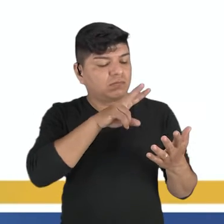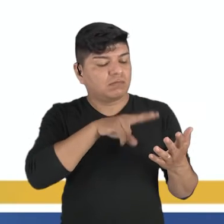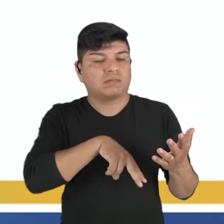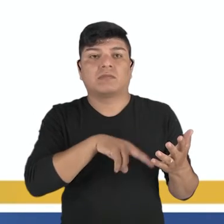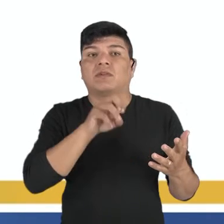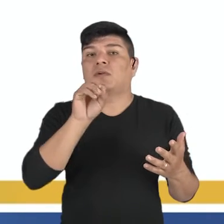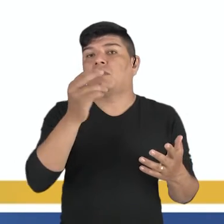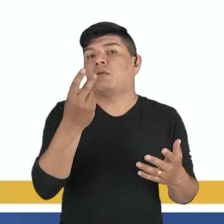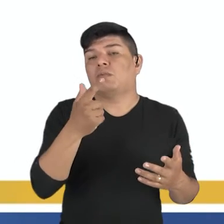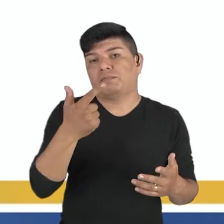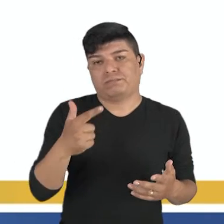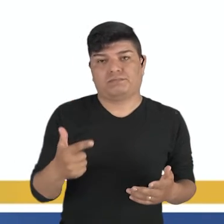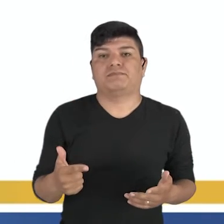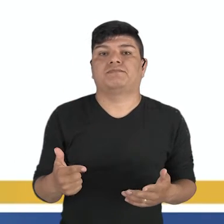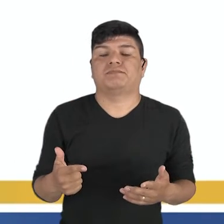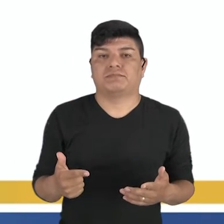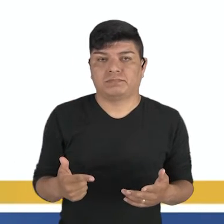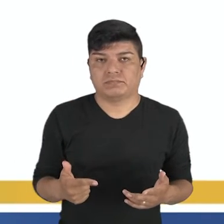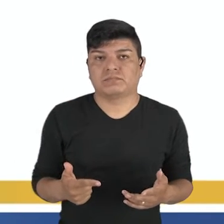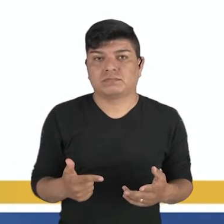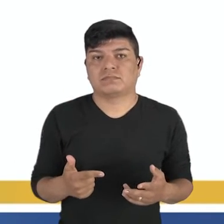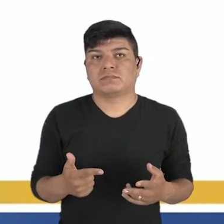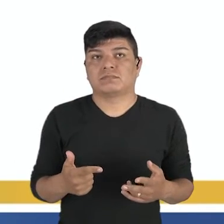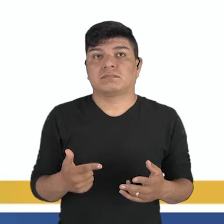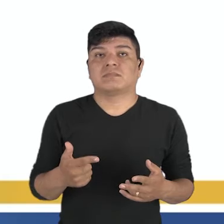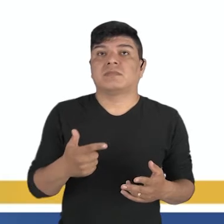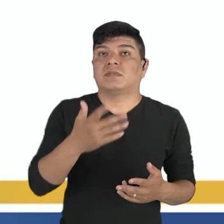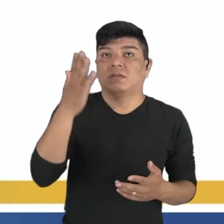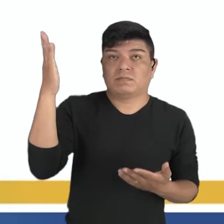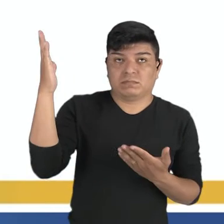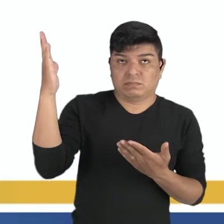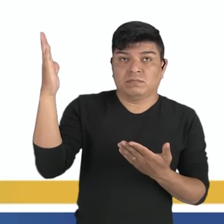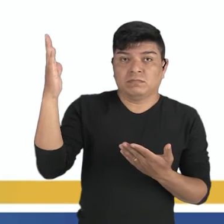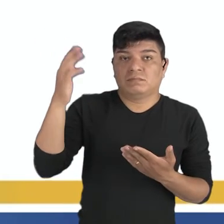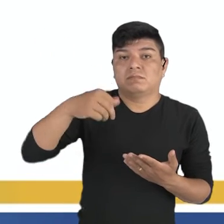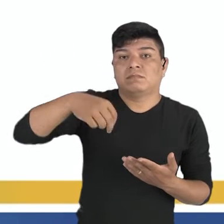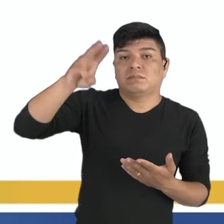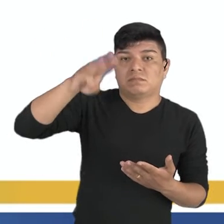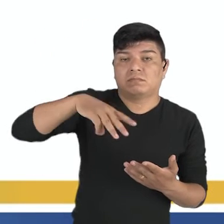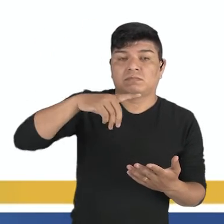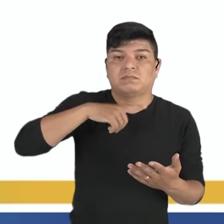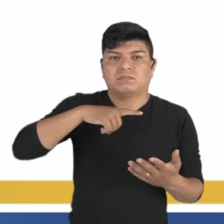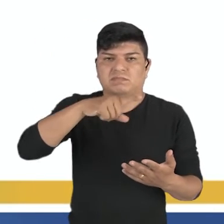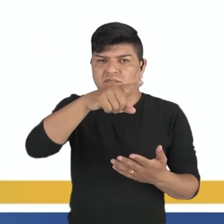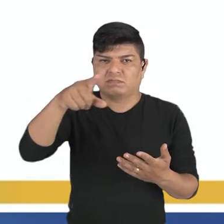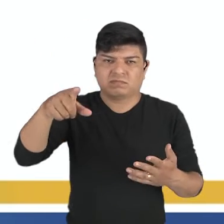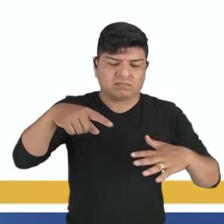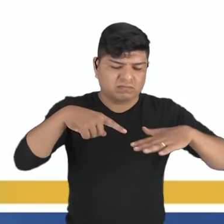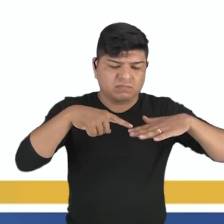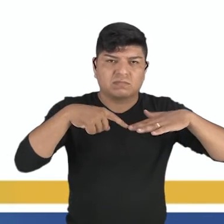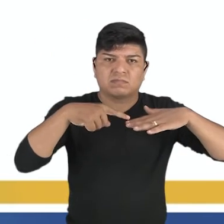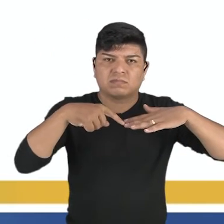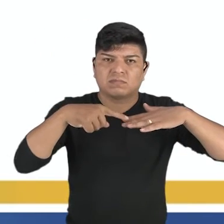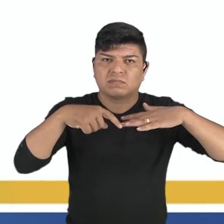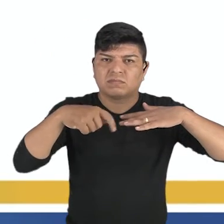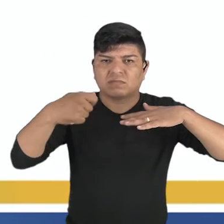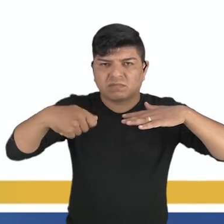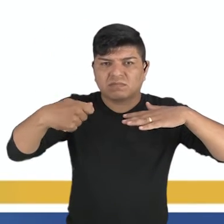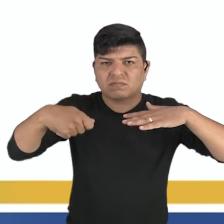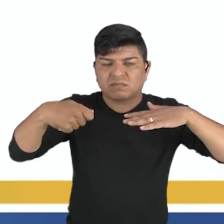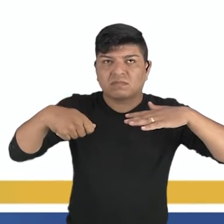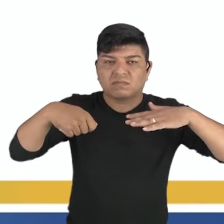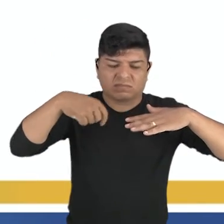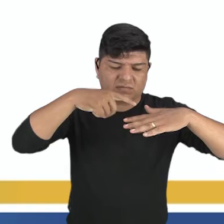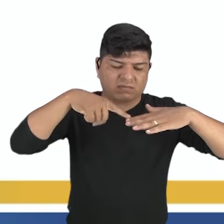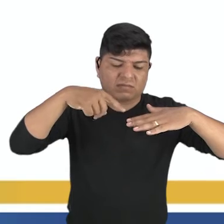leitura ou não. Essa leitura aí, quem vai ter interesse? Se você tem as unhas, você precisa desse produto aí,